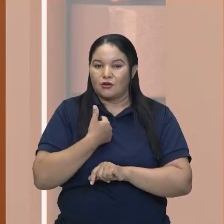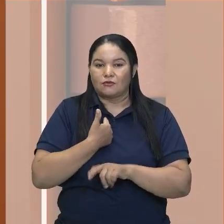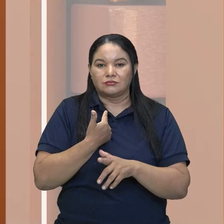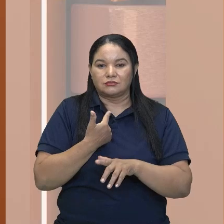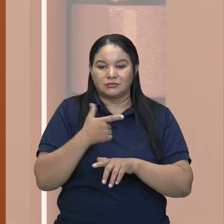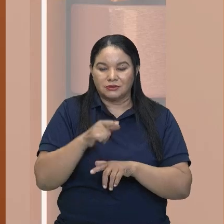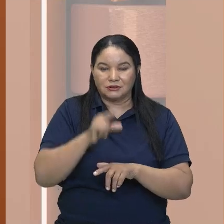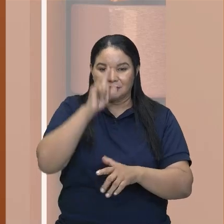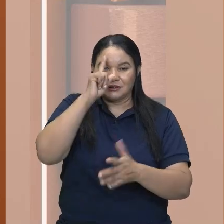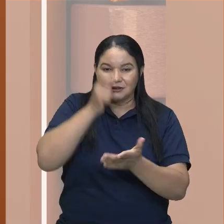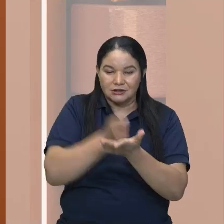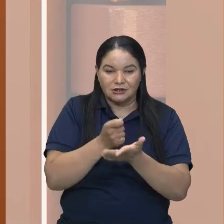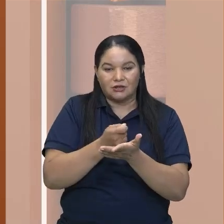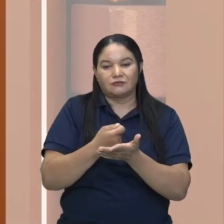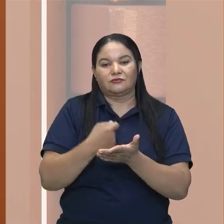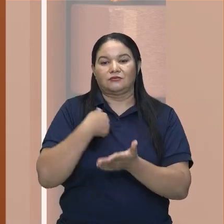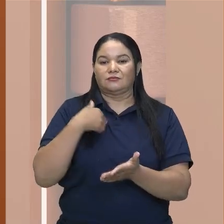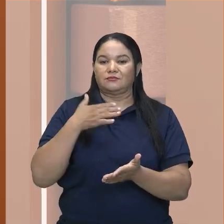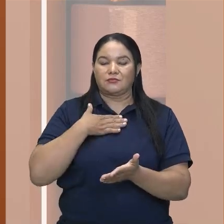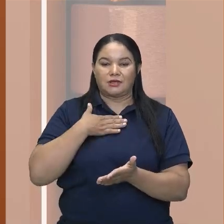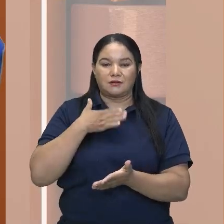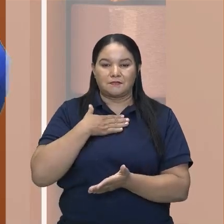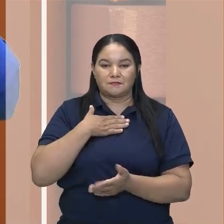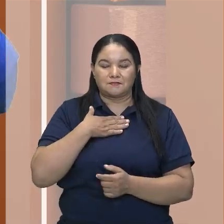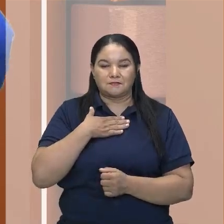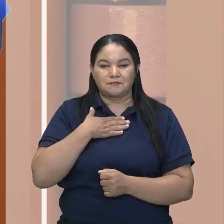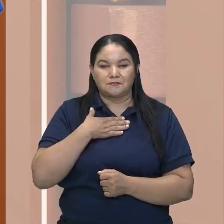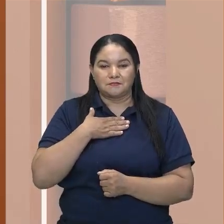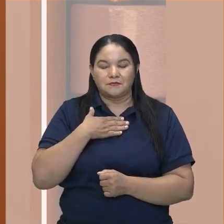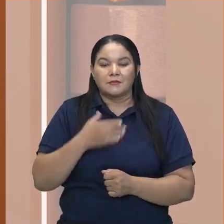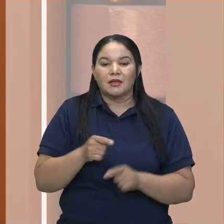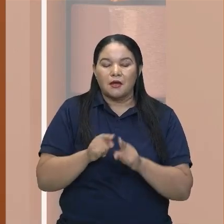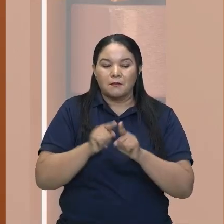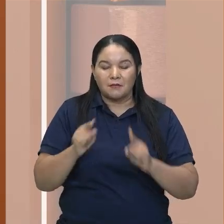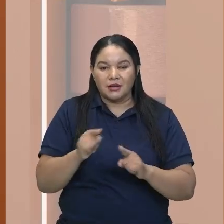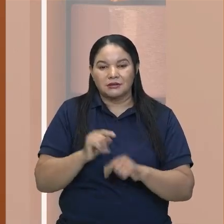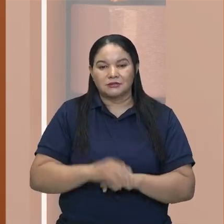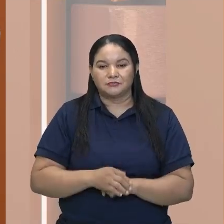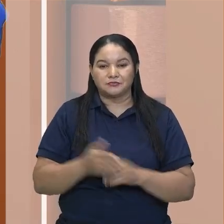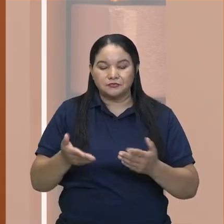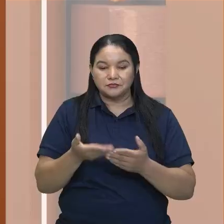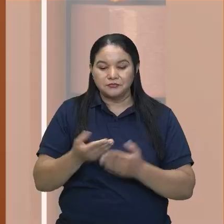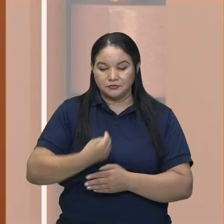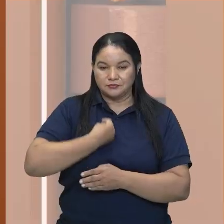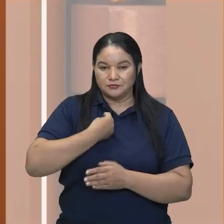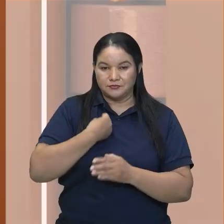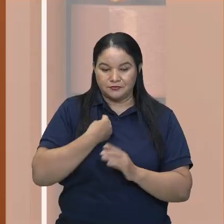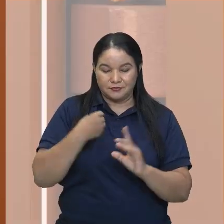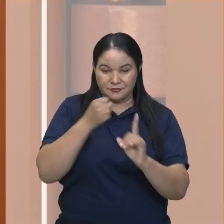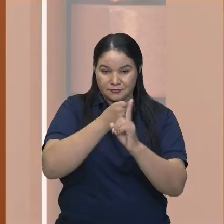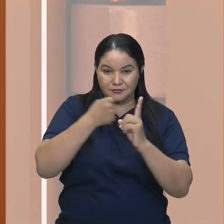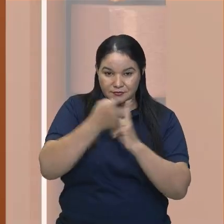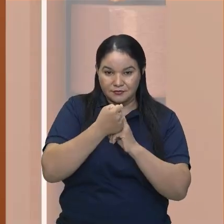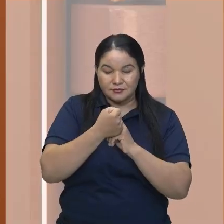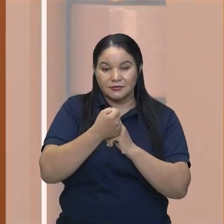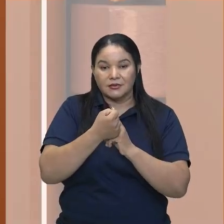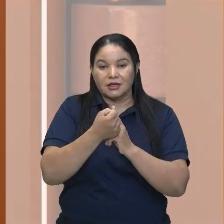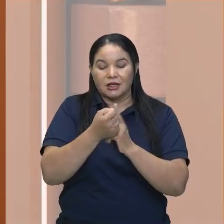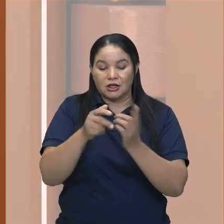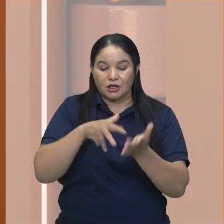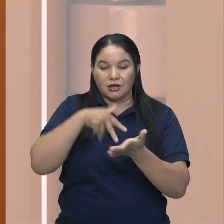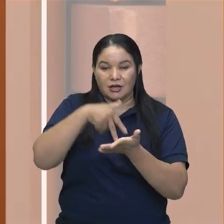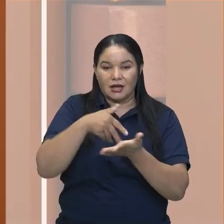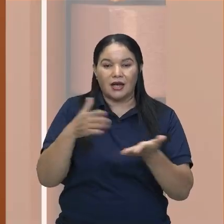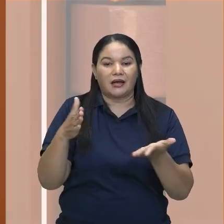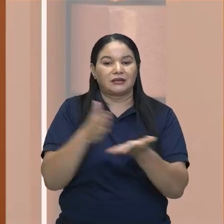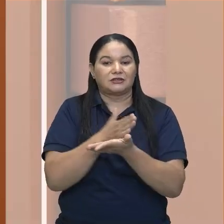que tomei. Agora, lógico que por estarmos nessa sociedade, a gente sabe que muitas vezes nós somos